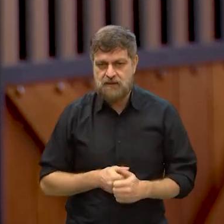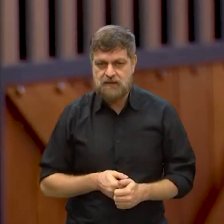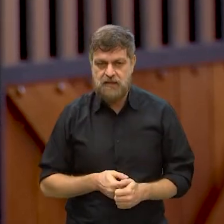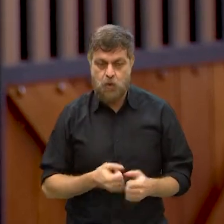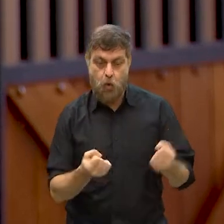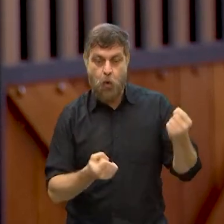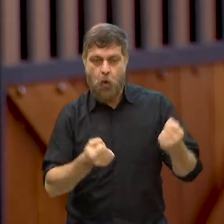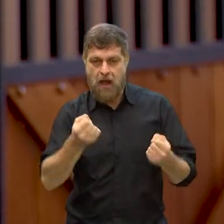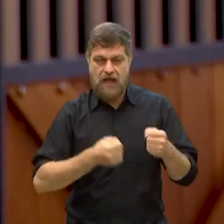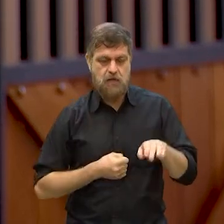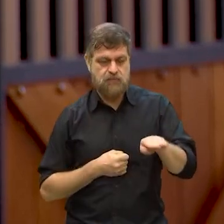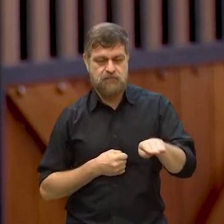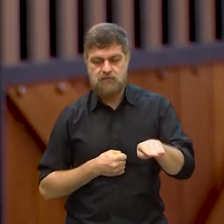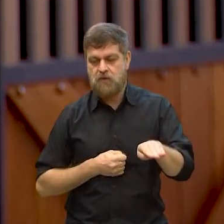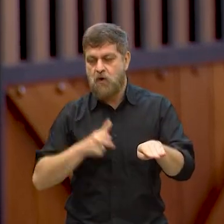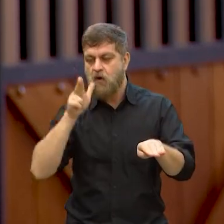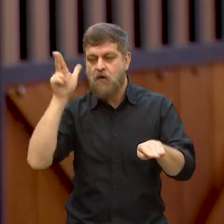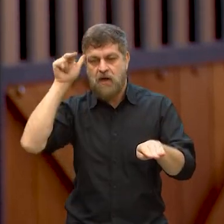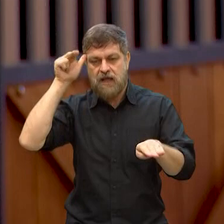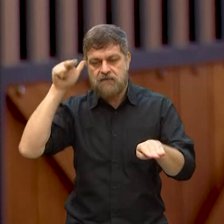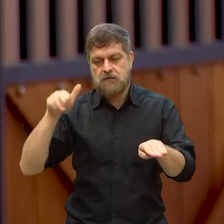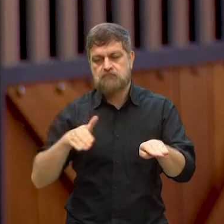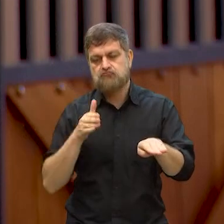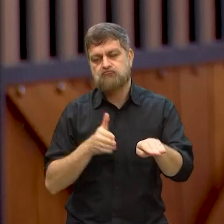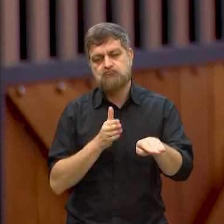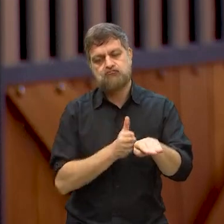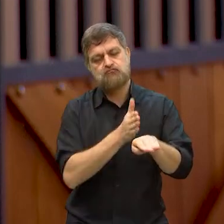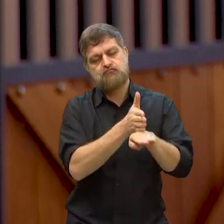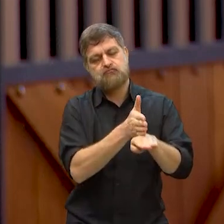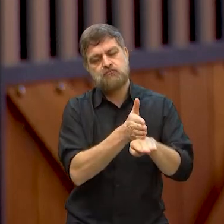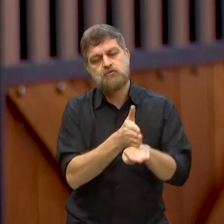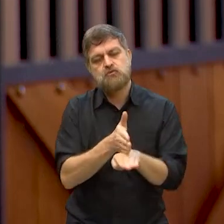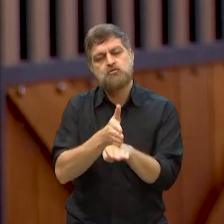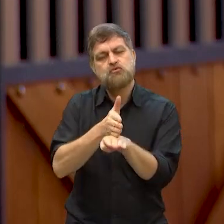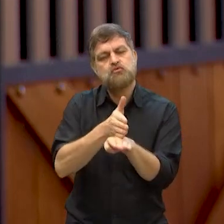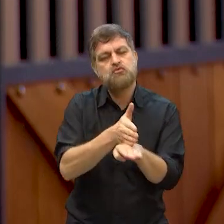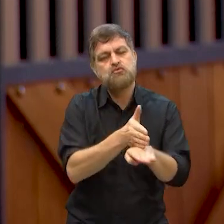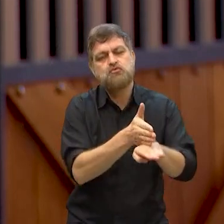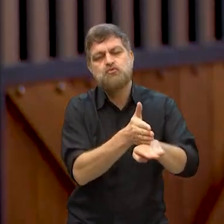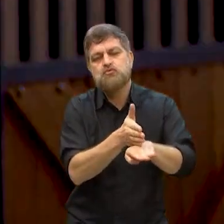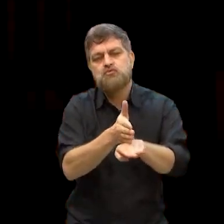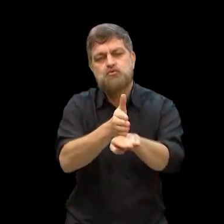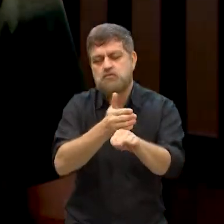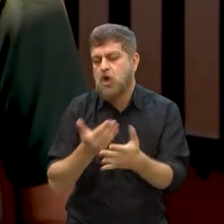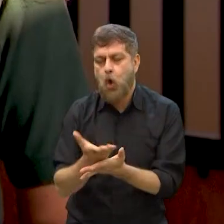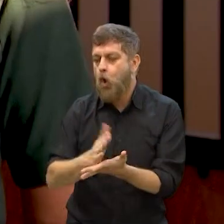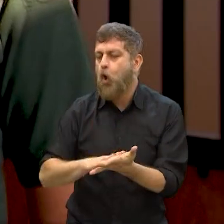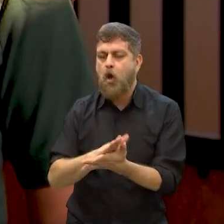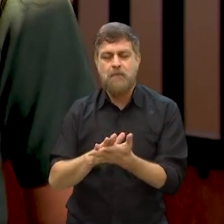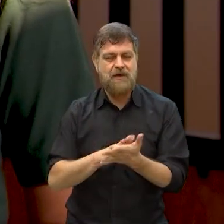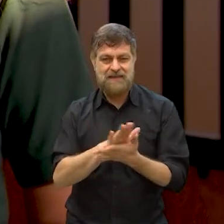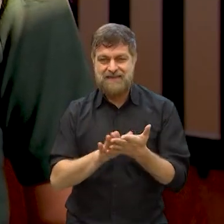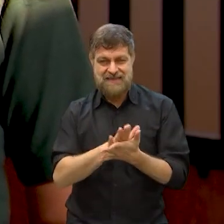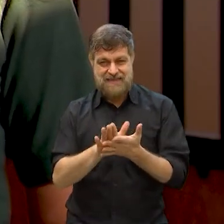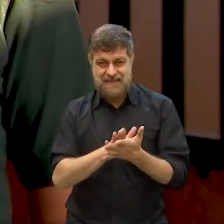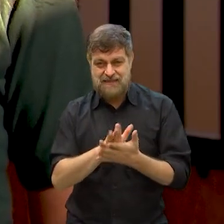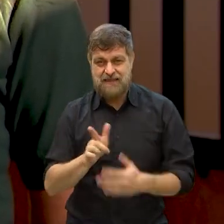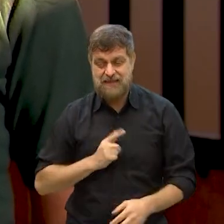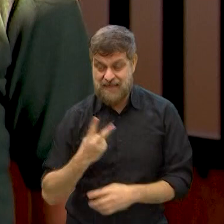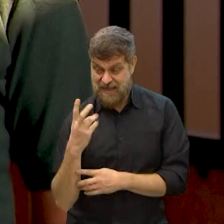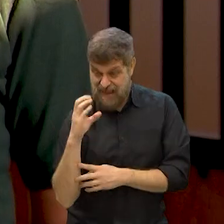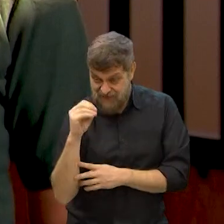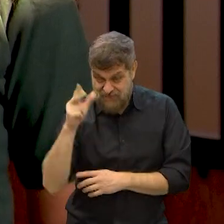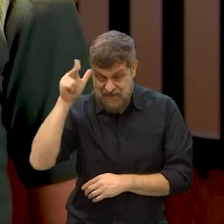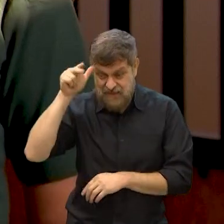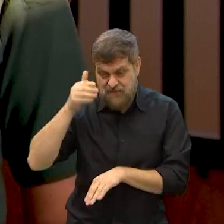colocar ele no trailer, ele sobe como se ele estivesse indo ali na esquina, porque realmente aquilo não incomoda eles. Desses 20 cavalos que estão